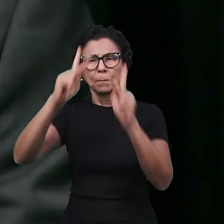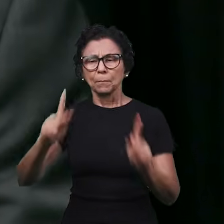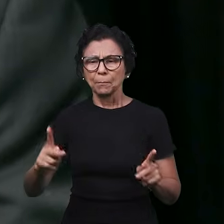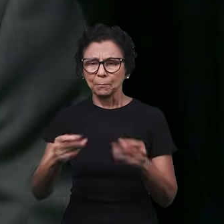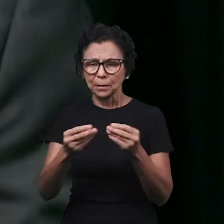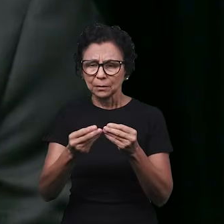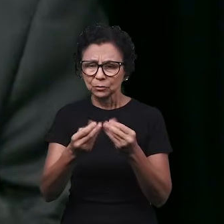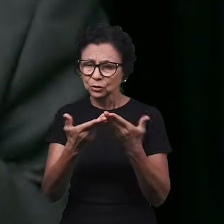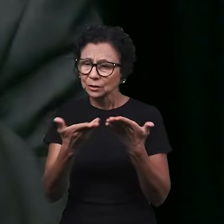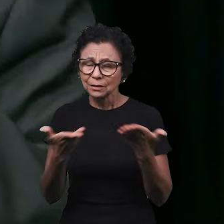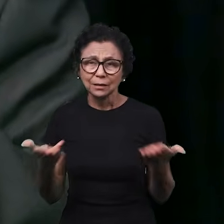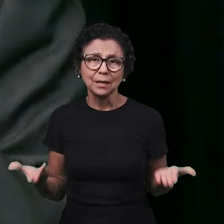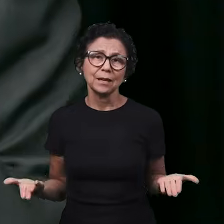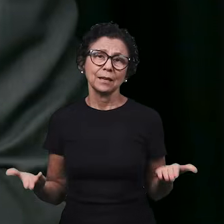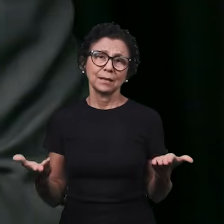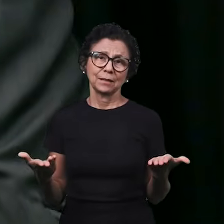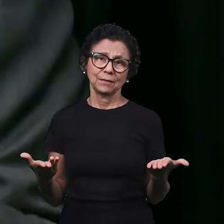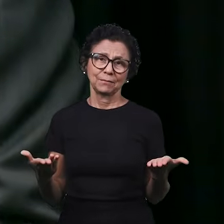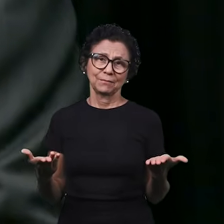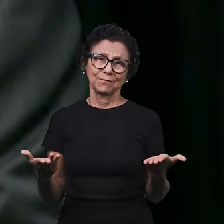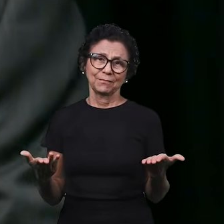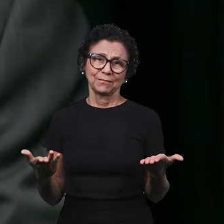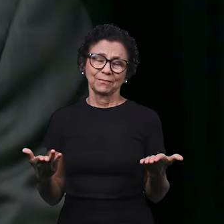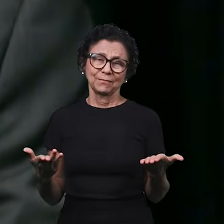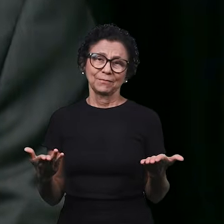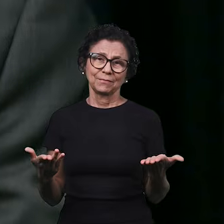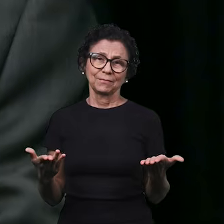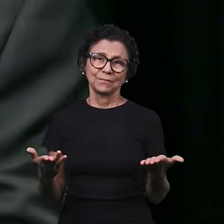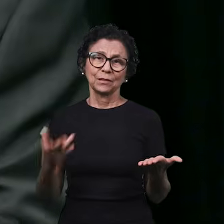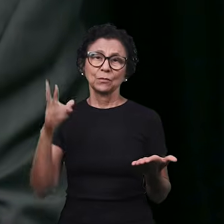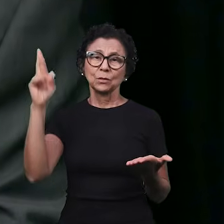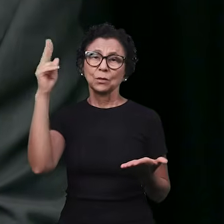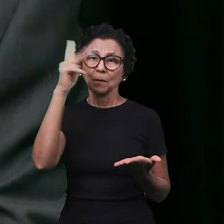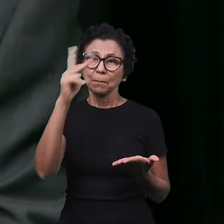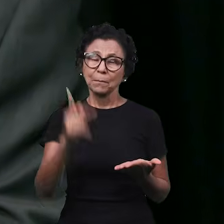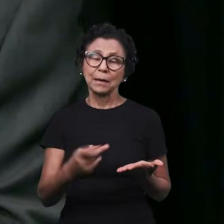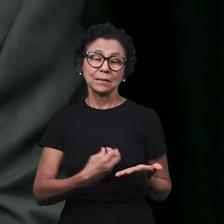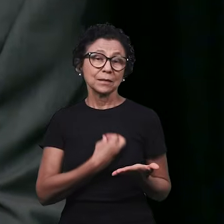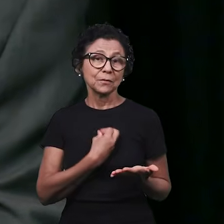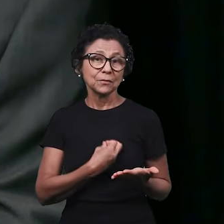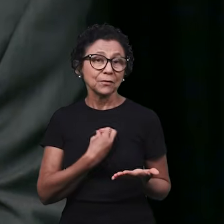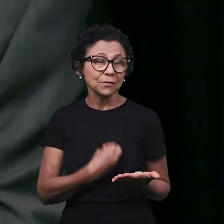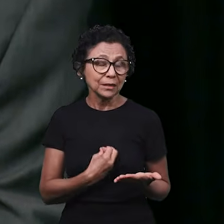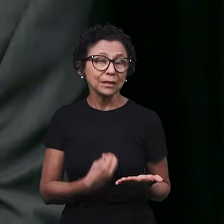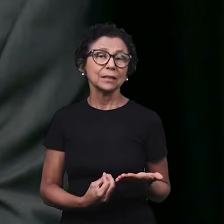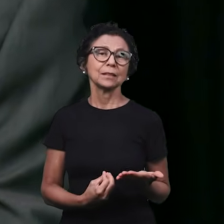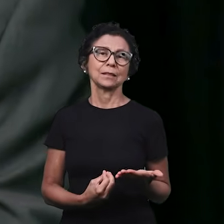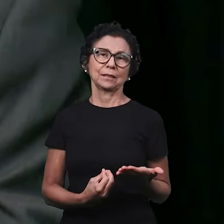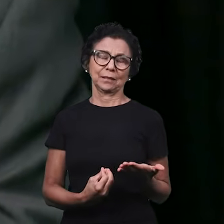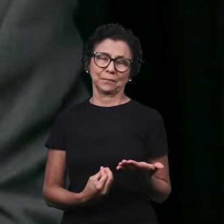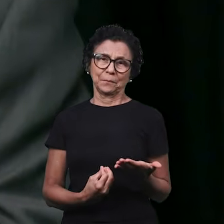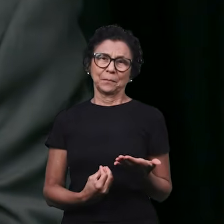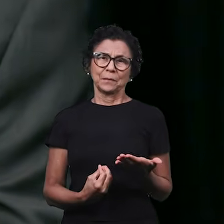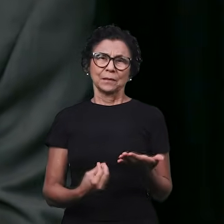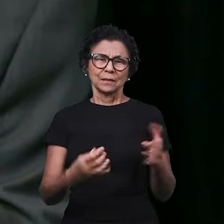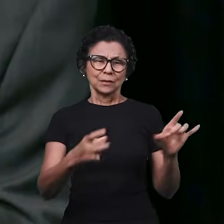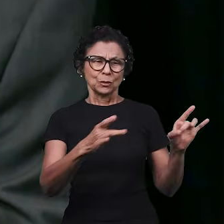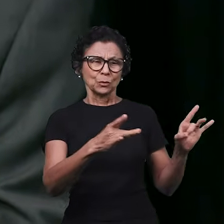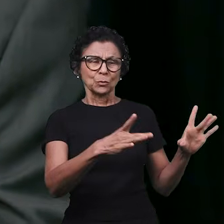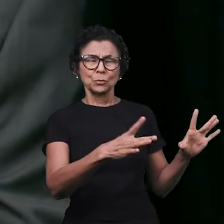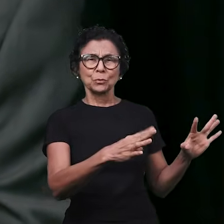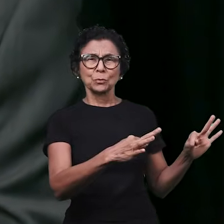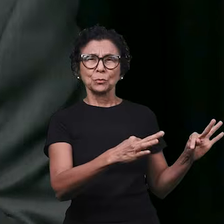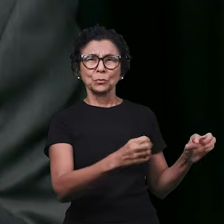dê a paz. Ele é a sua paz, Ele é a sua vida. Então, quando você almeja o Senhor, quando você entende que todas as coisas do